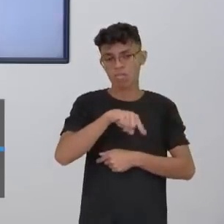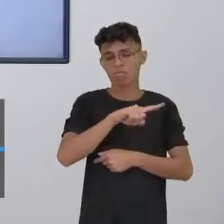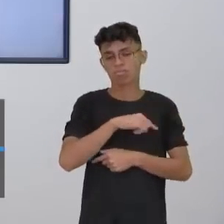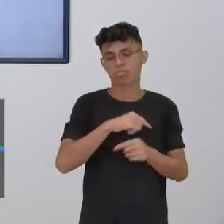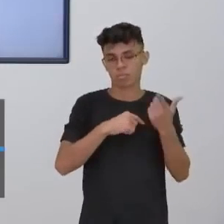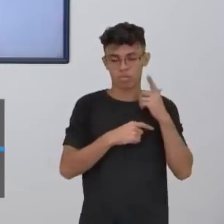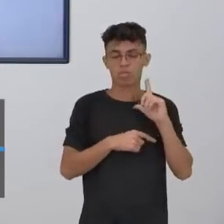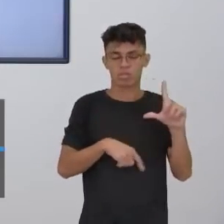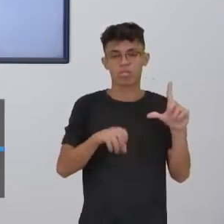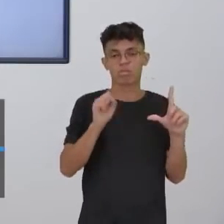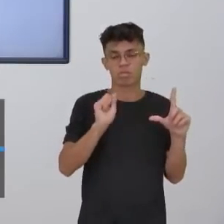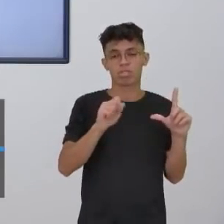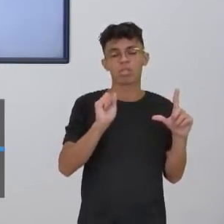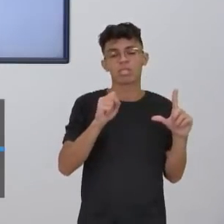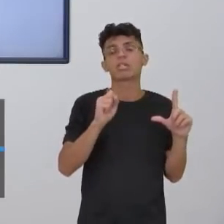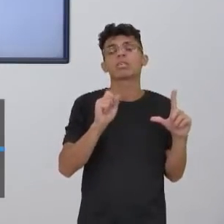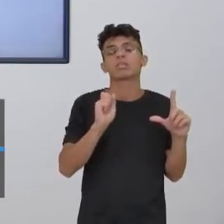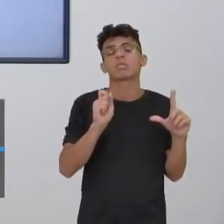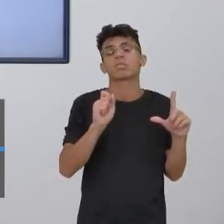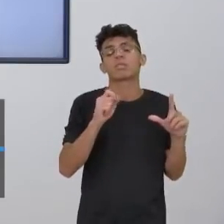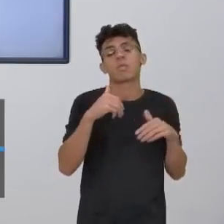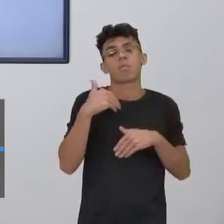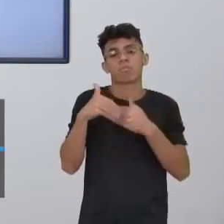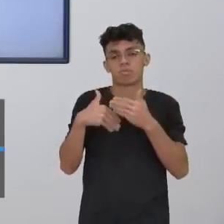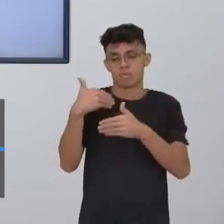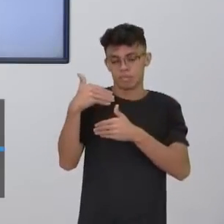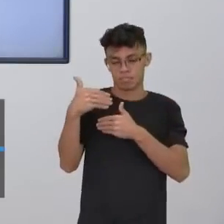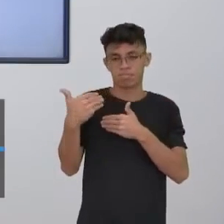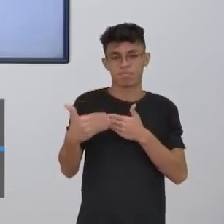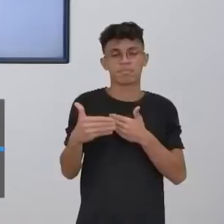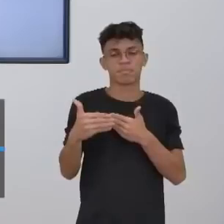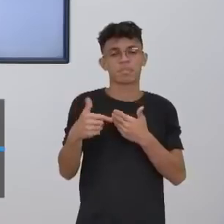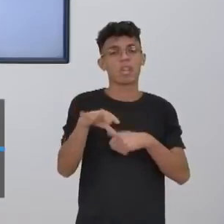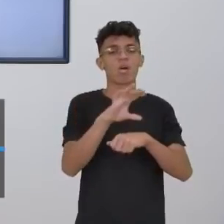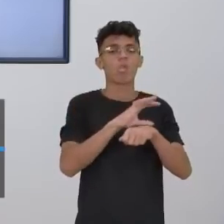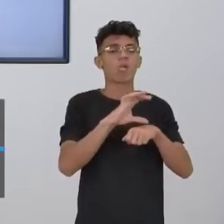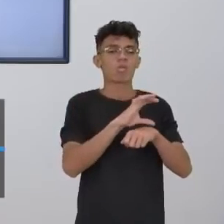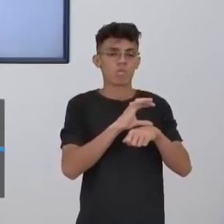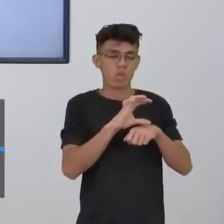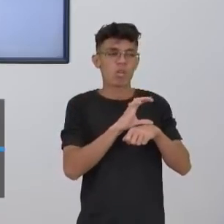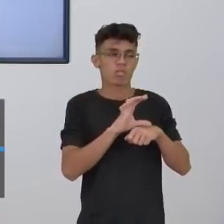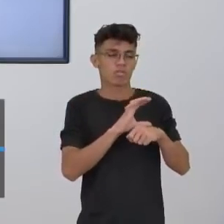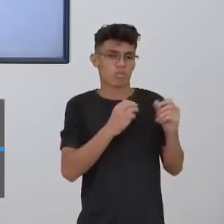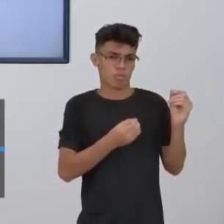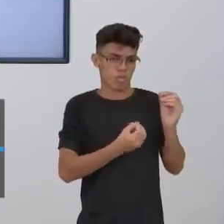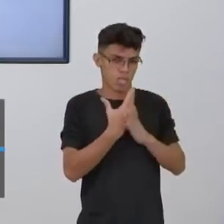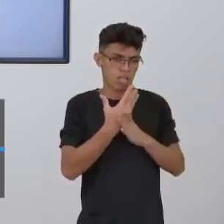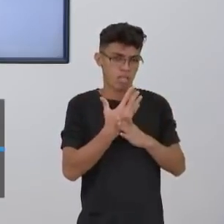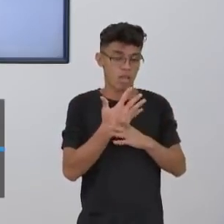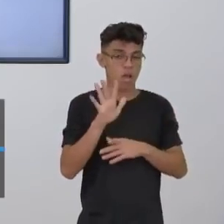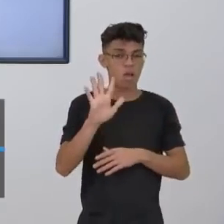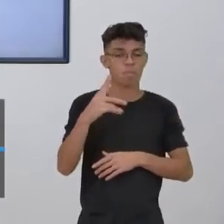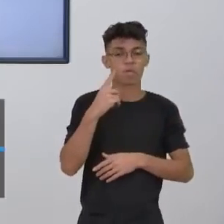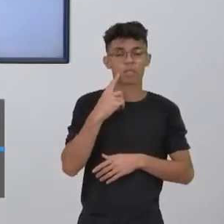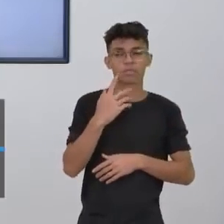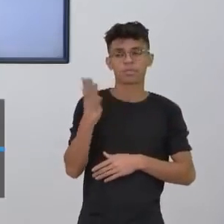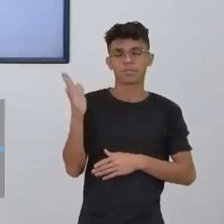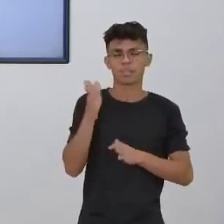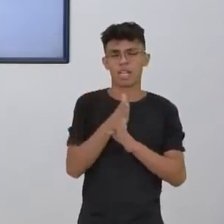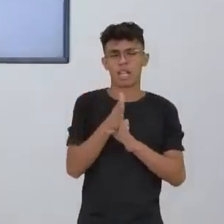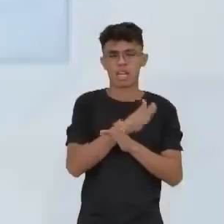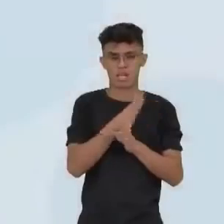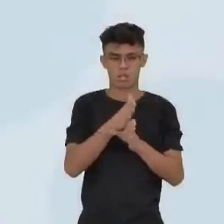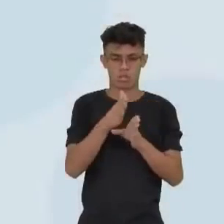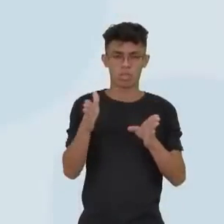conseguiram, sim, alguns avanços. Será que a Constituição saiu aí, Pro? Vamos voltar lá para a nossa linha do